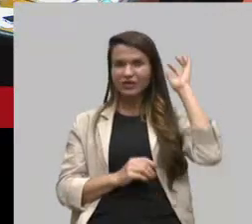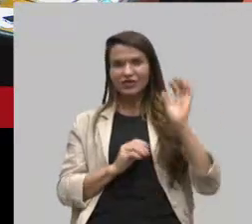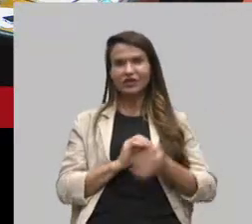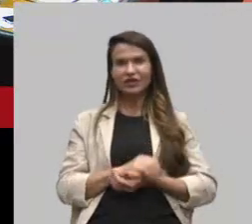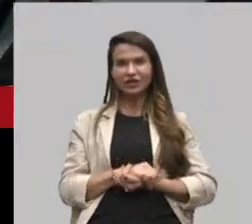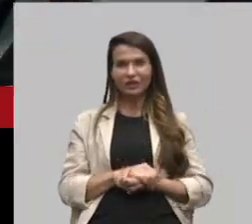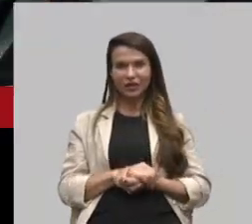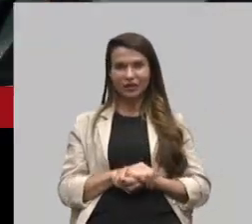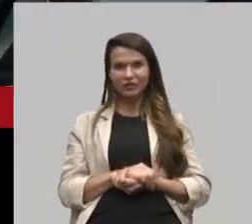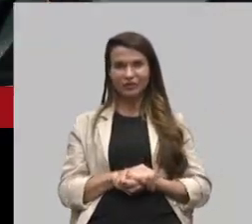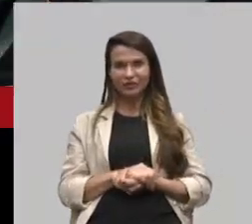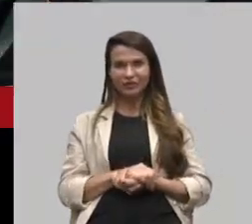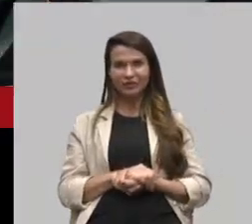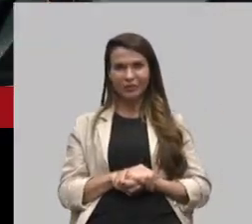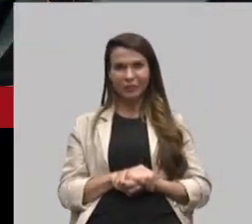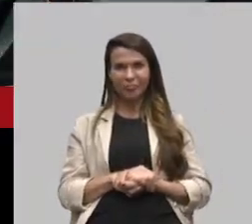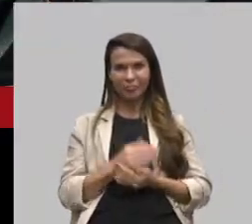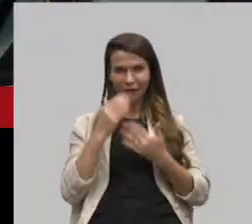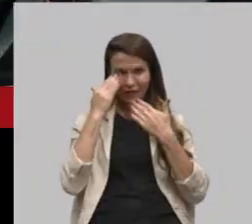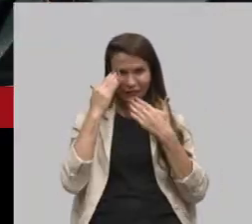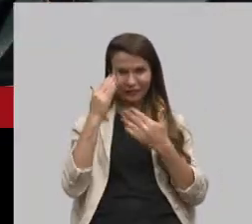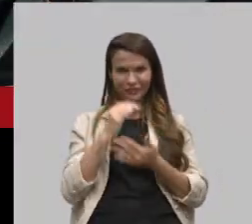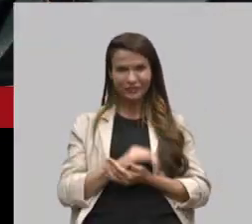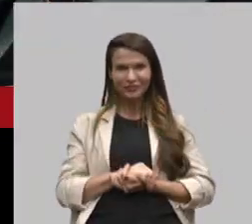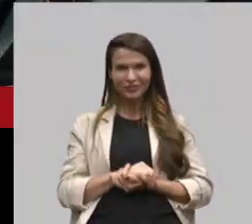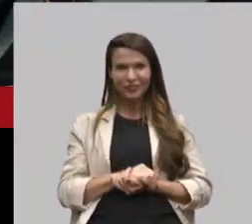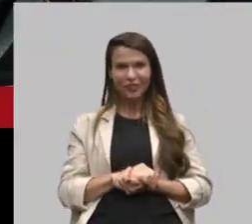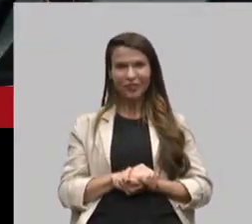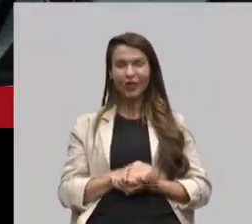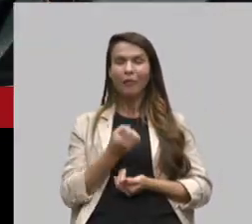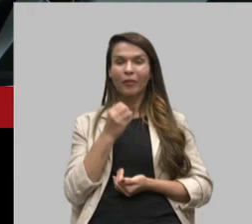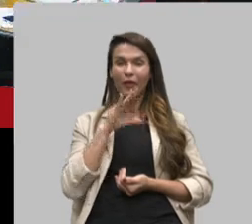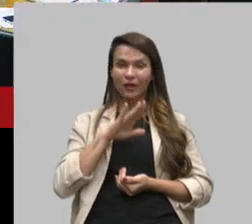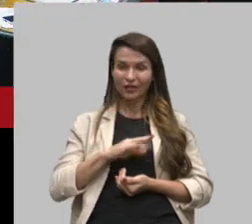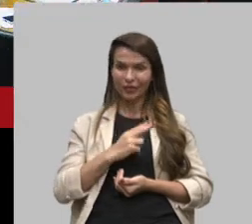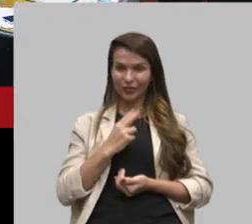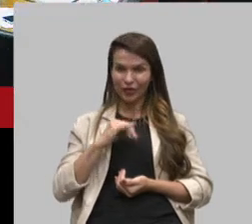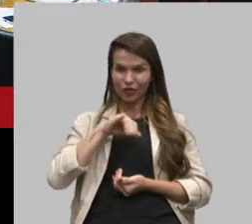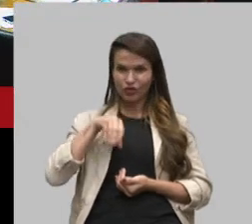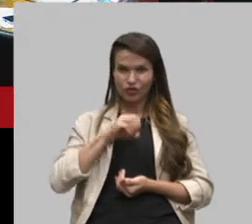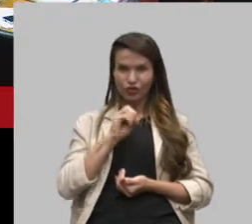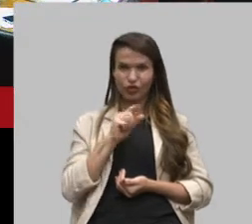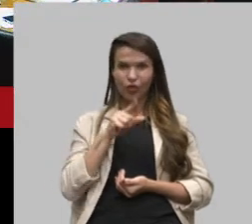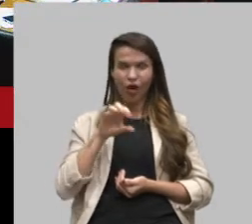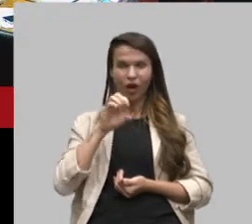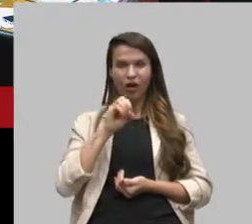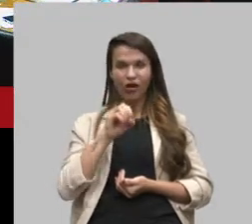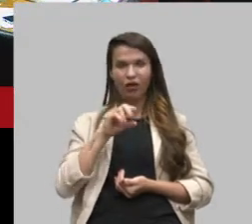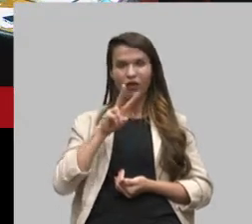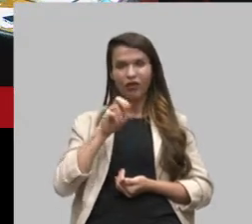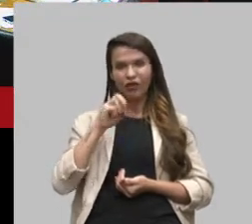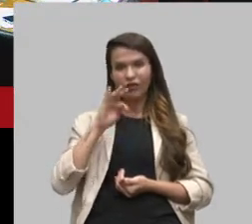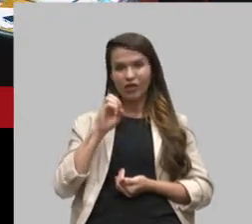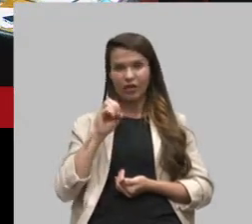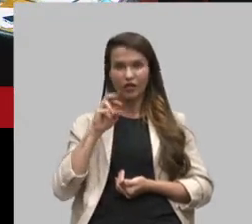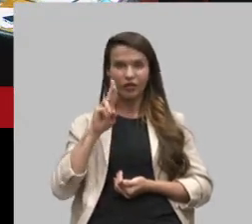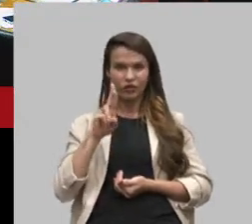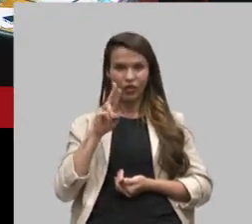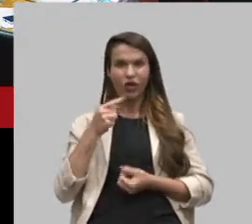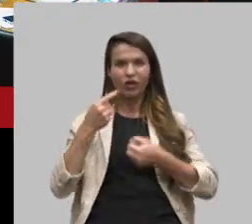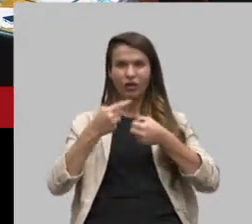Obrigada pode iniciar Boa tarde eu me chamo João Victor Condé e sou de Ponte Nova Vale do